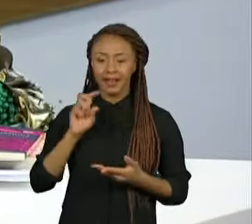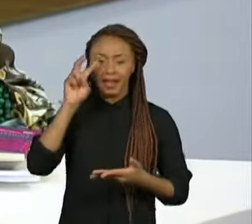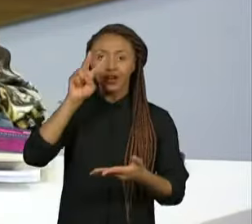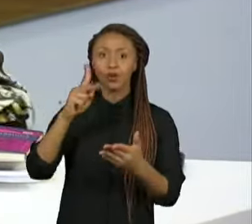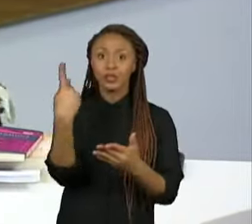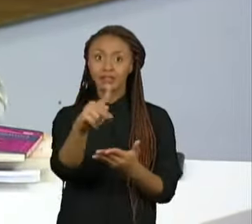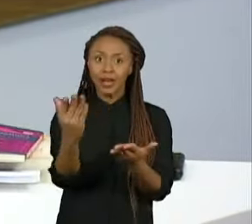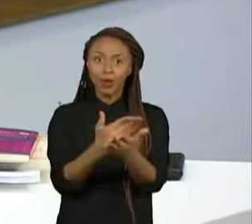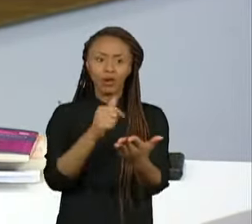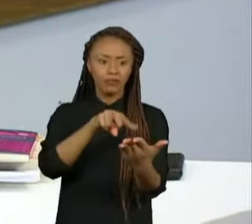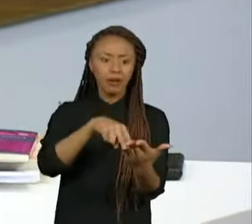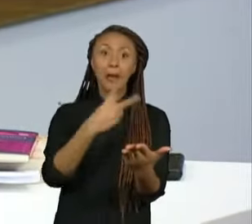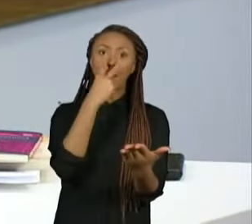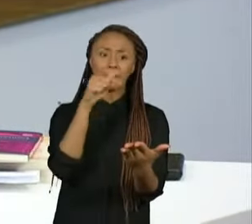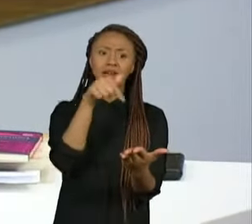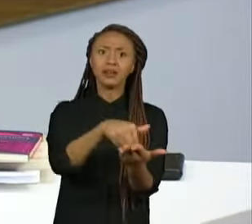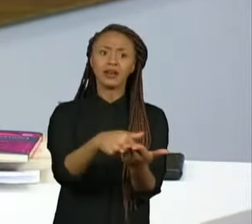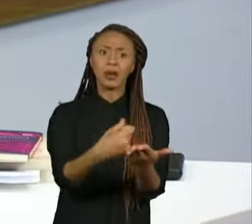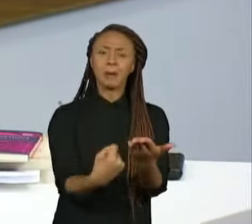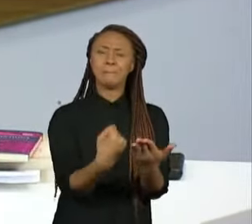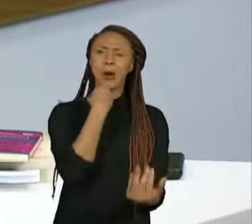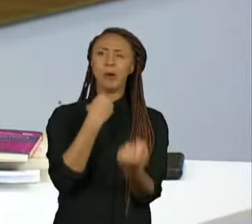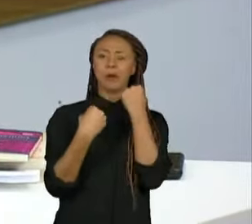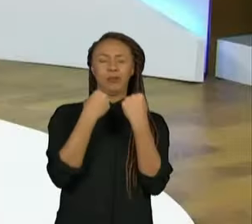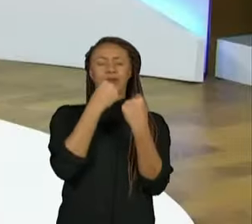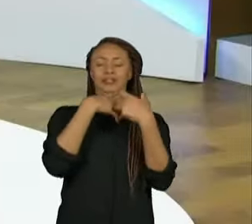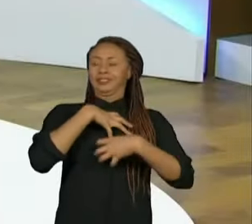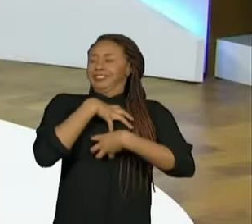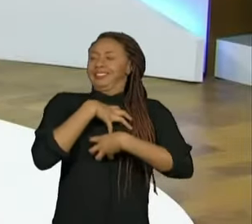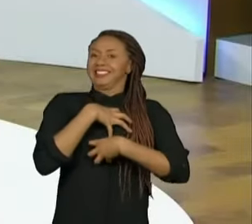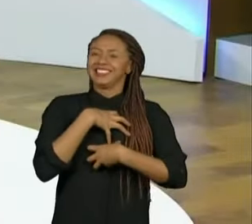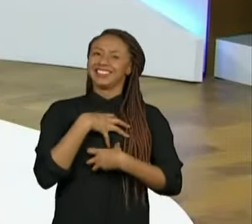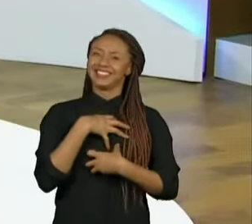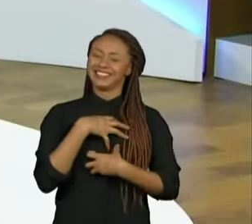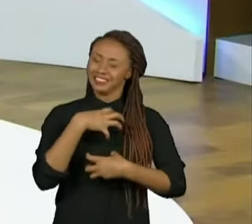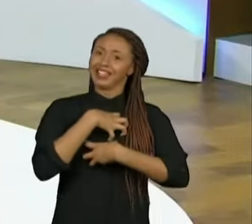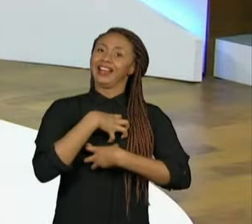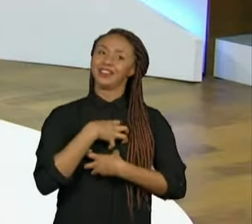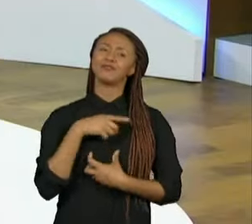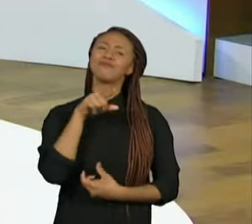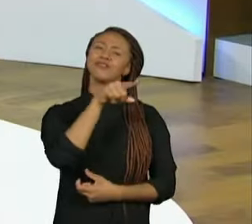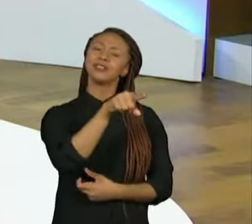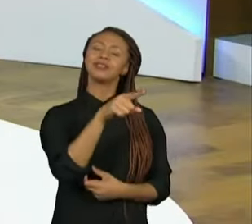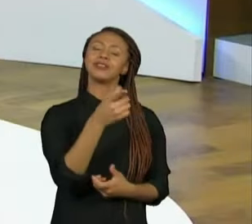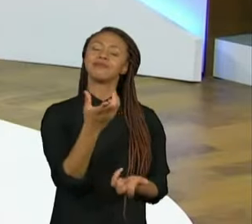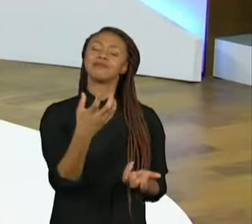seu trabalho. Então, eu quero saber como é que você se sente